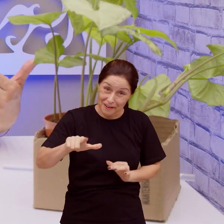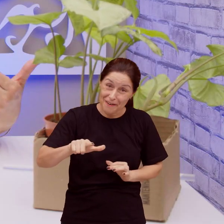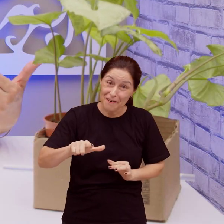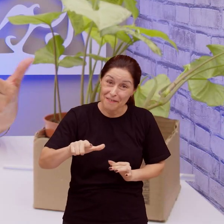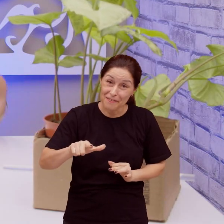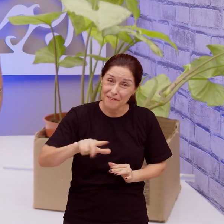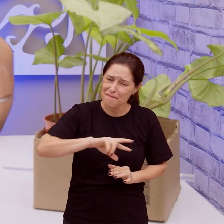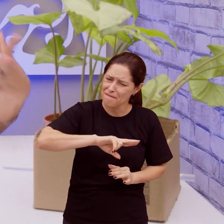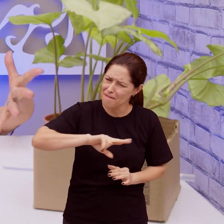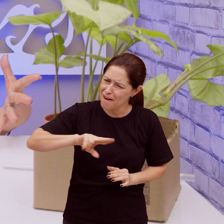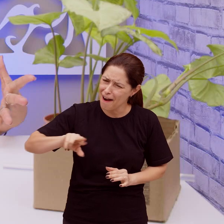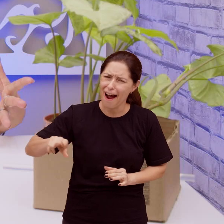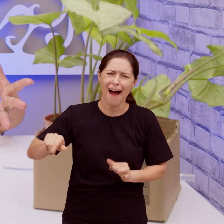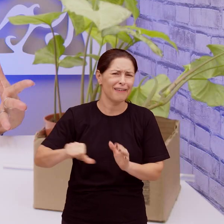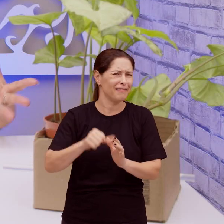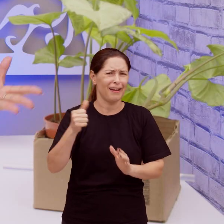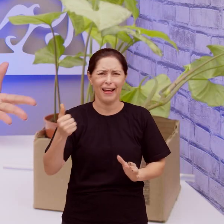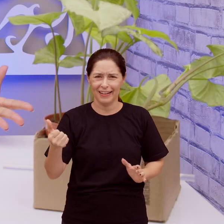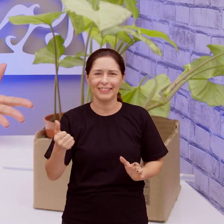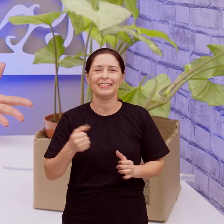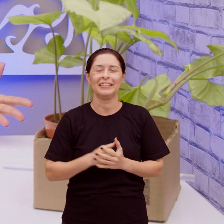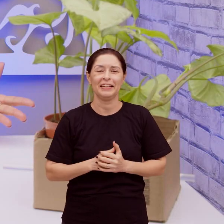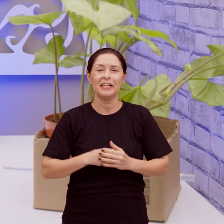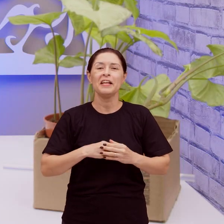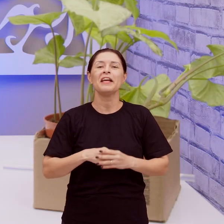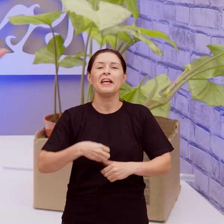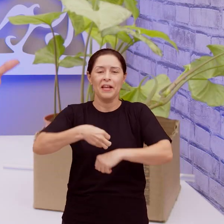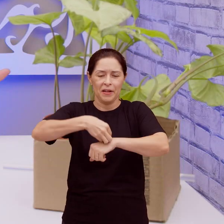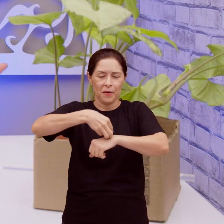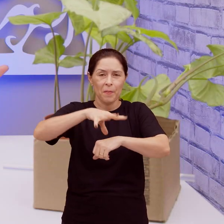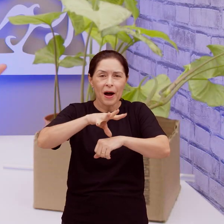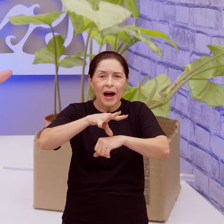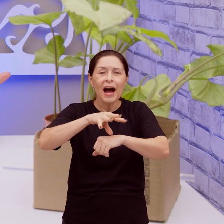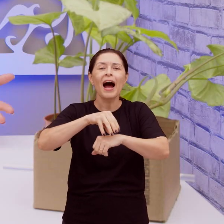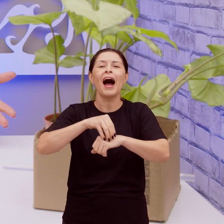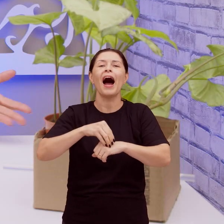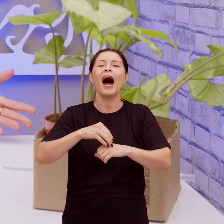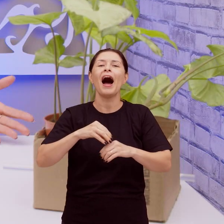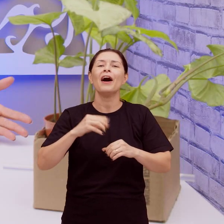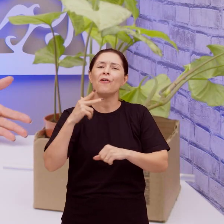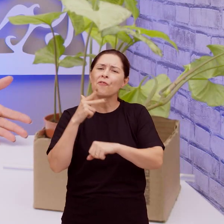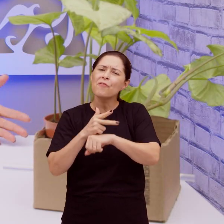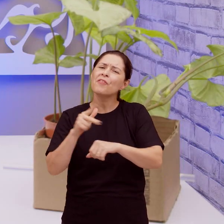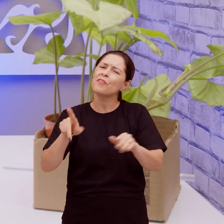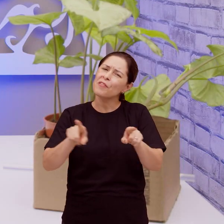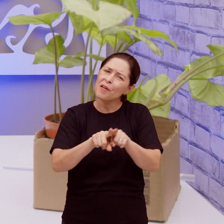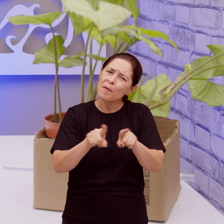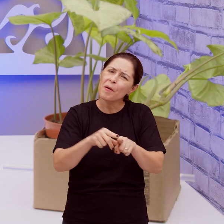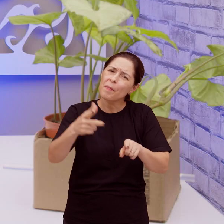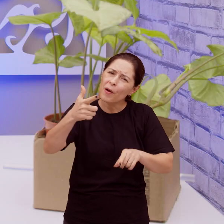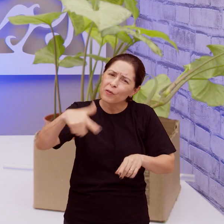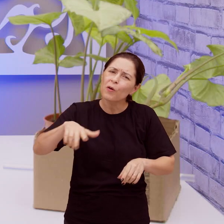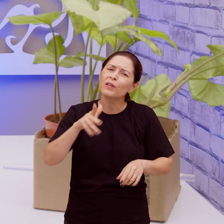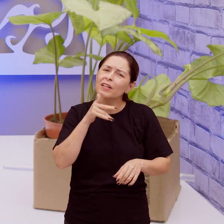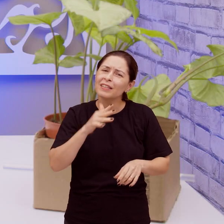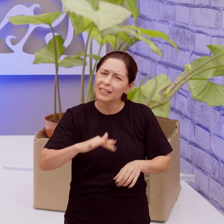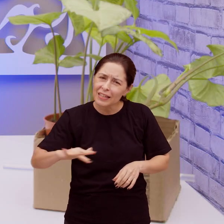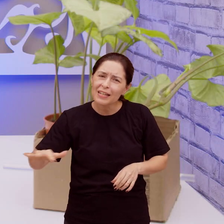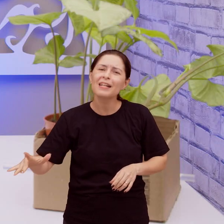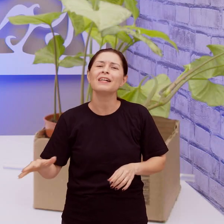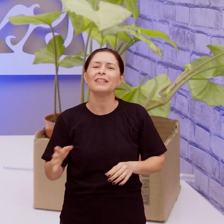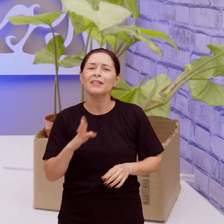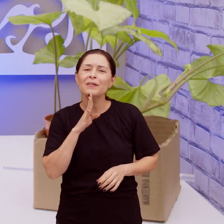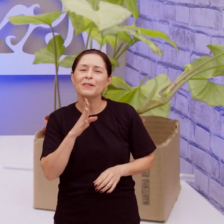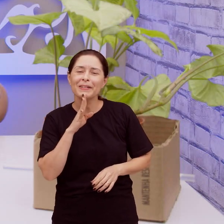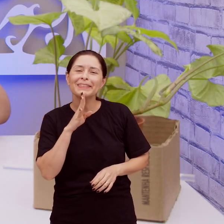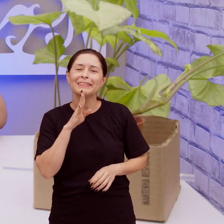quiserem. E também, se vocês quiserem compartilhar esse vídeo, olha que coisa boa, muitas crianças também poderão assistir e aprender a brincar com a gente,